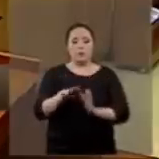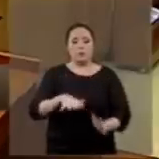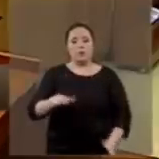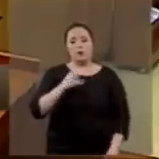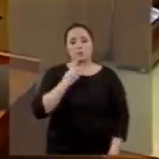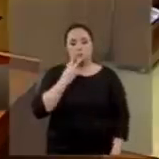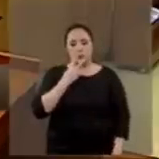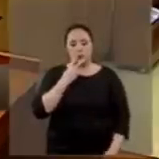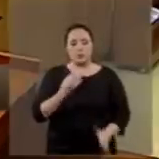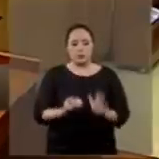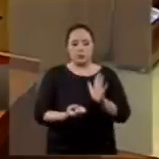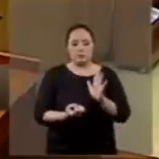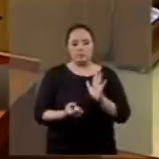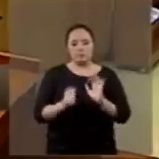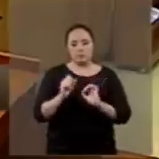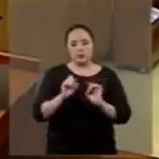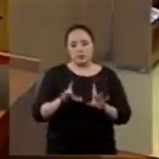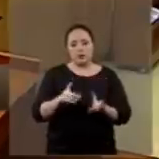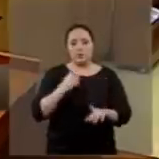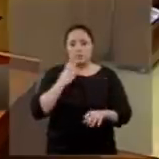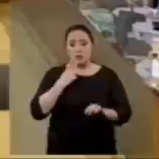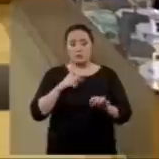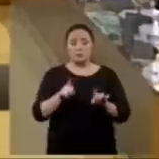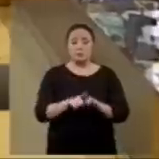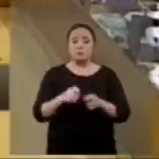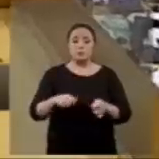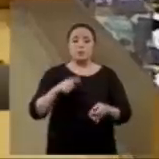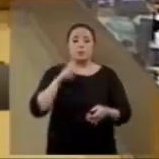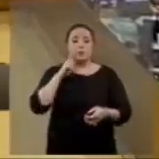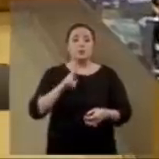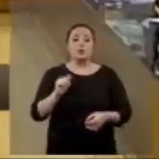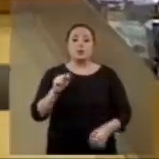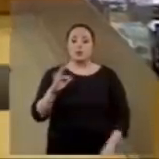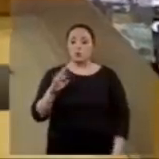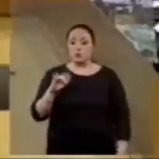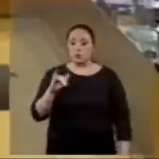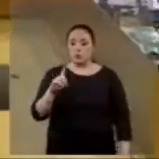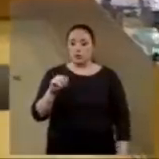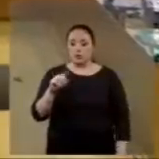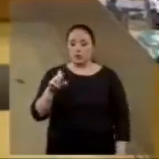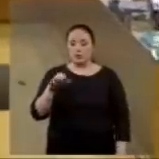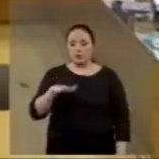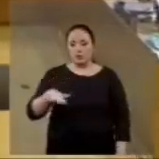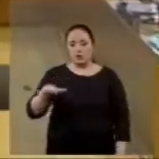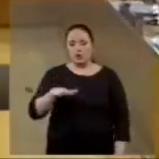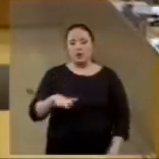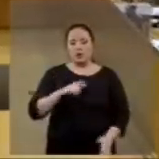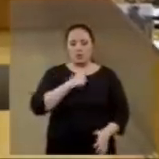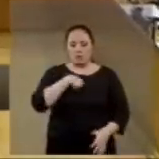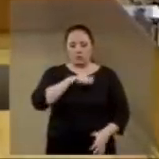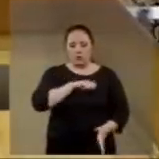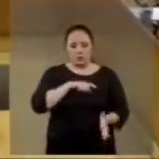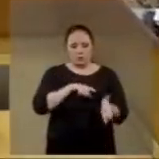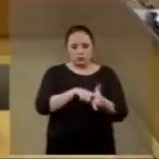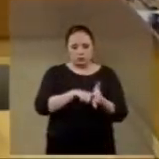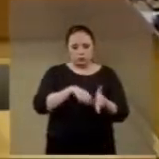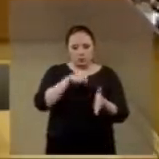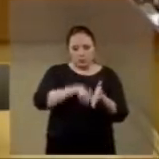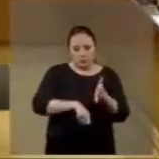empresas produtoras de cigarro no Brasil, exige apuração pela autoridade tributária competente da razoabilidade e